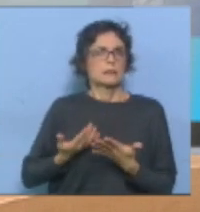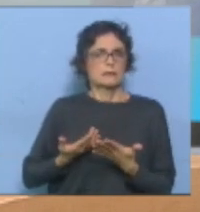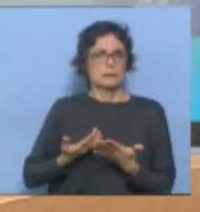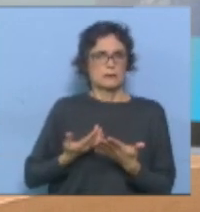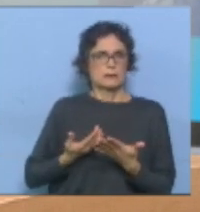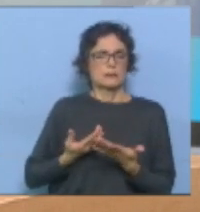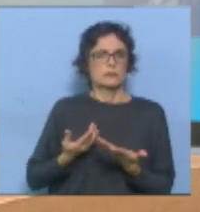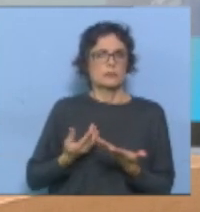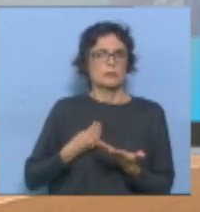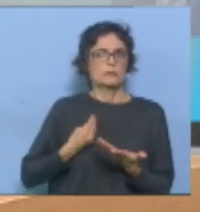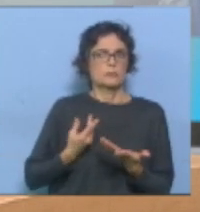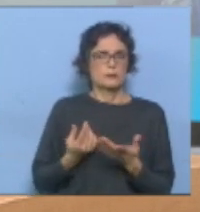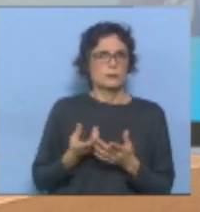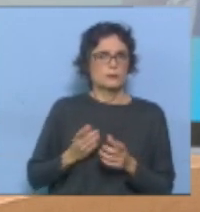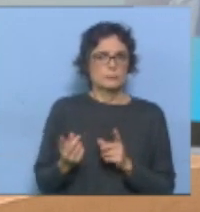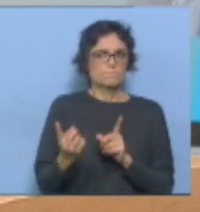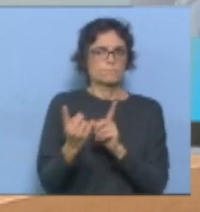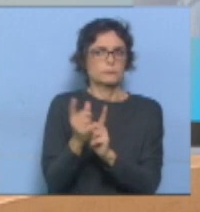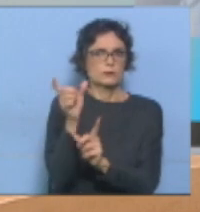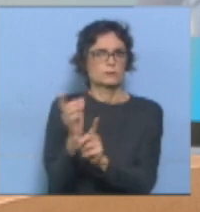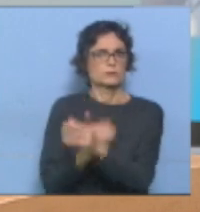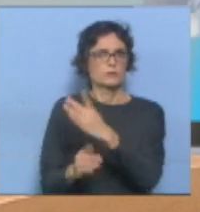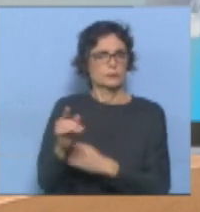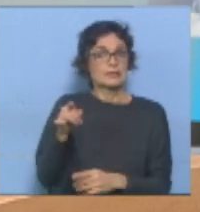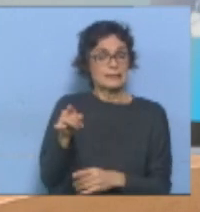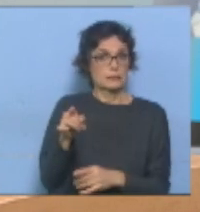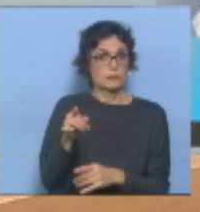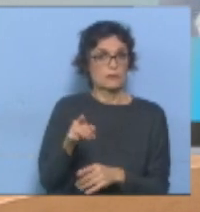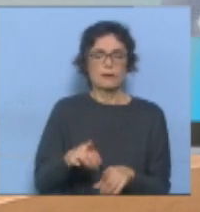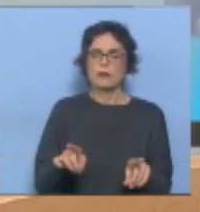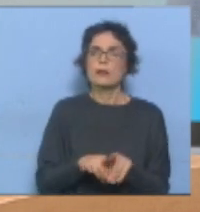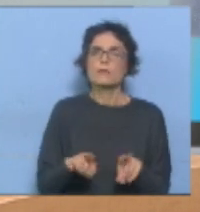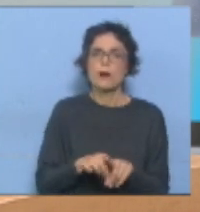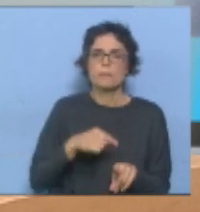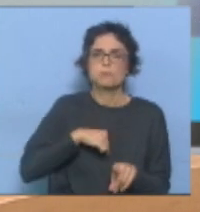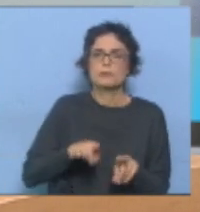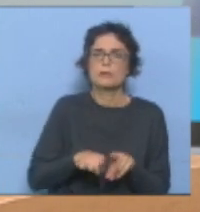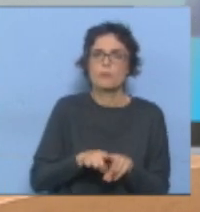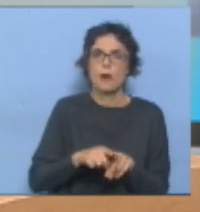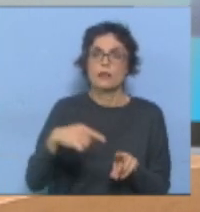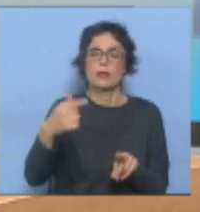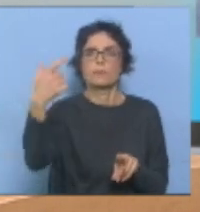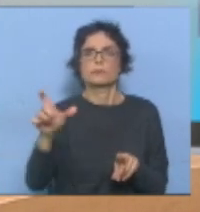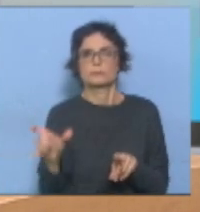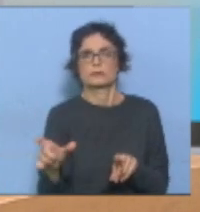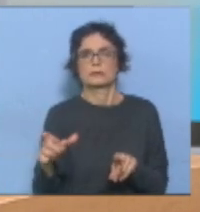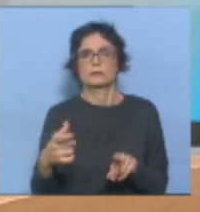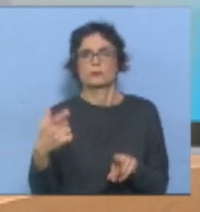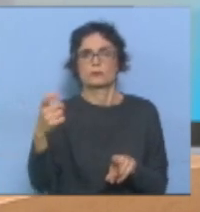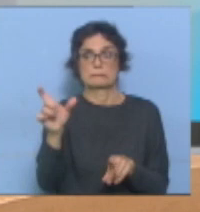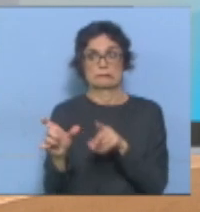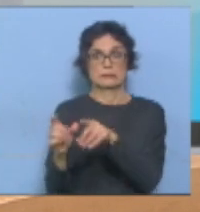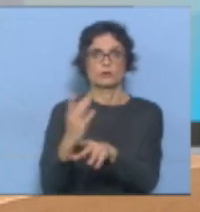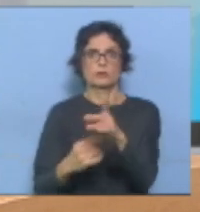de nós, é igual ao medo que a pessoa que é diferente de nós tem de rejeição e de não corresponder às